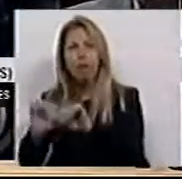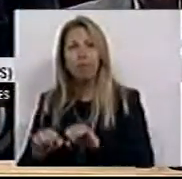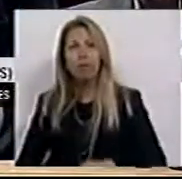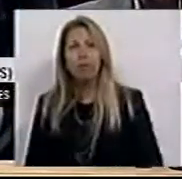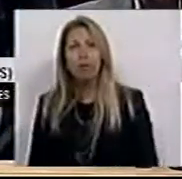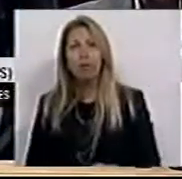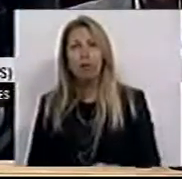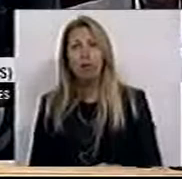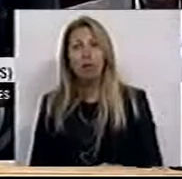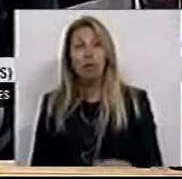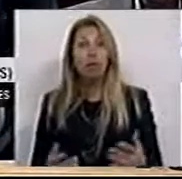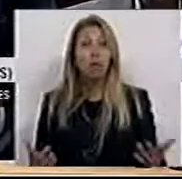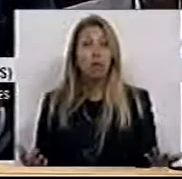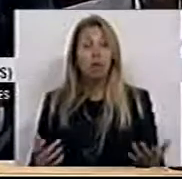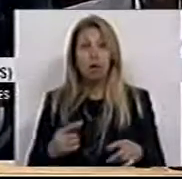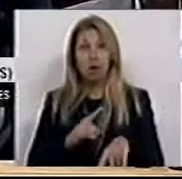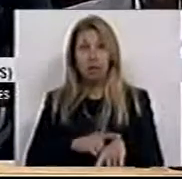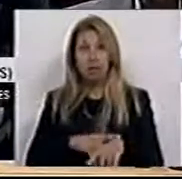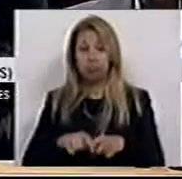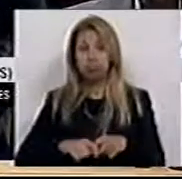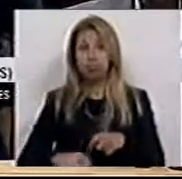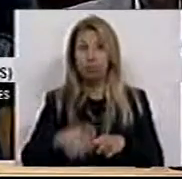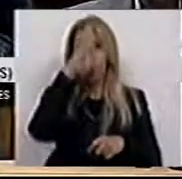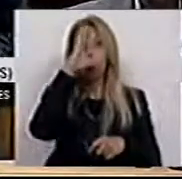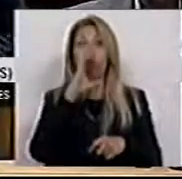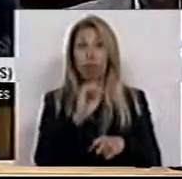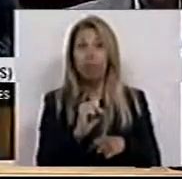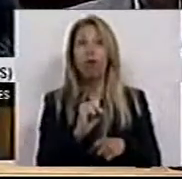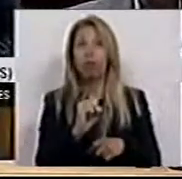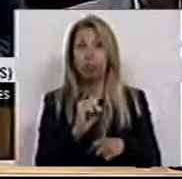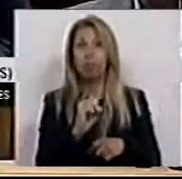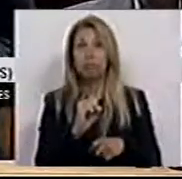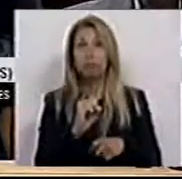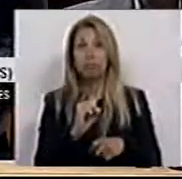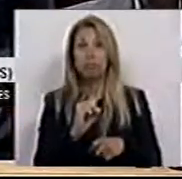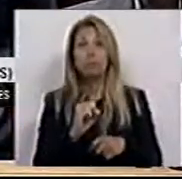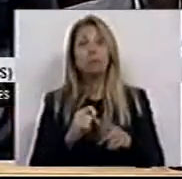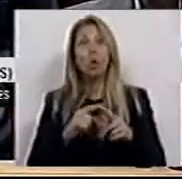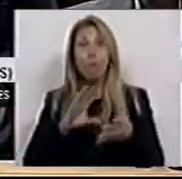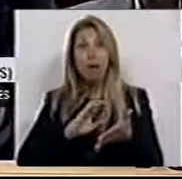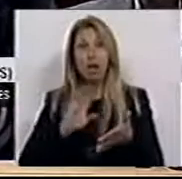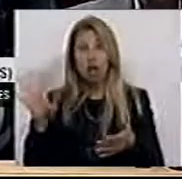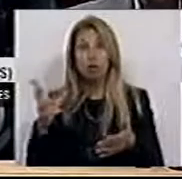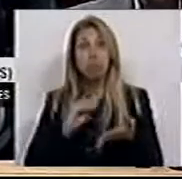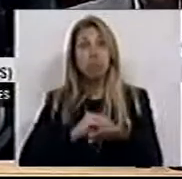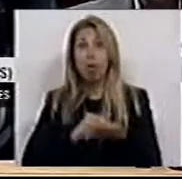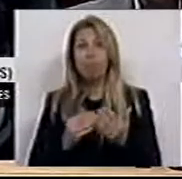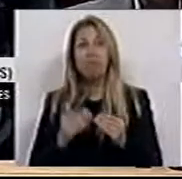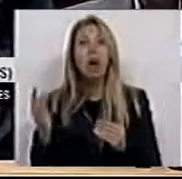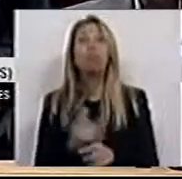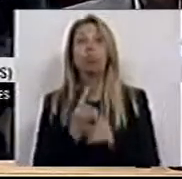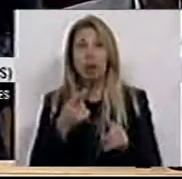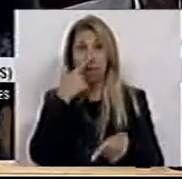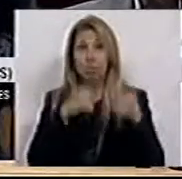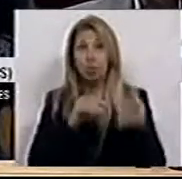o seu mandato e neste governo, o país está mais pobre porque as pessoas estão mais pobres.